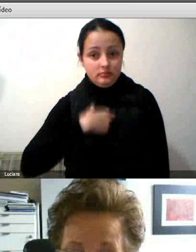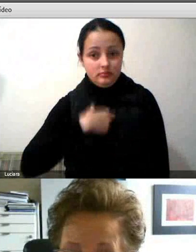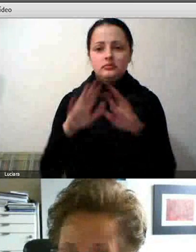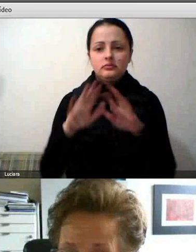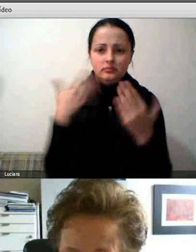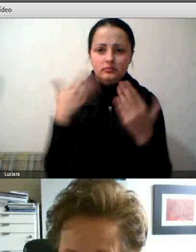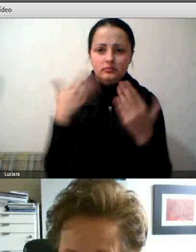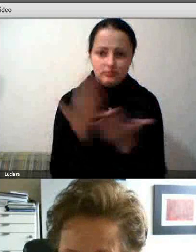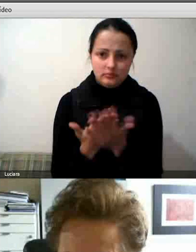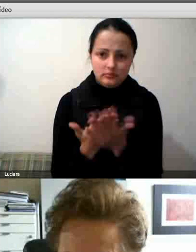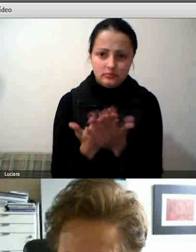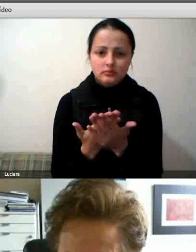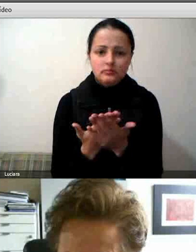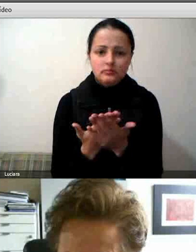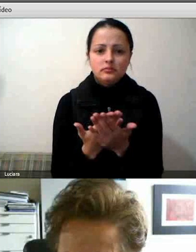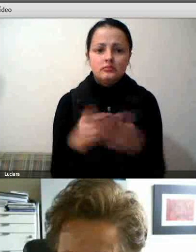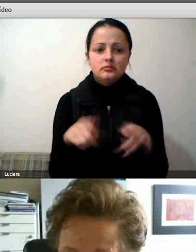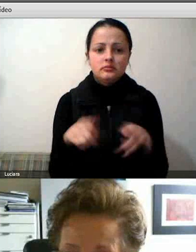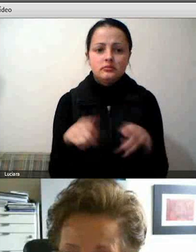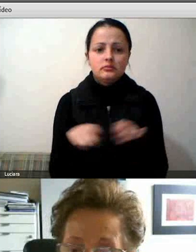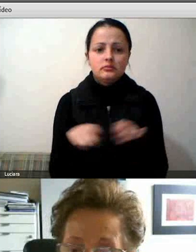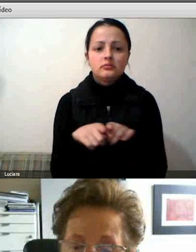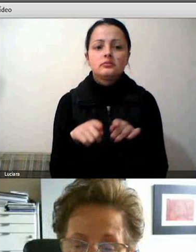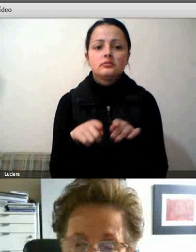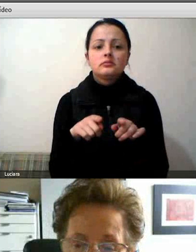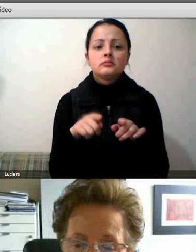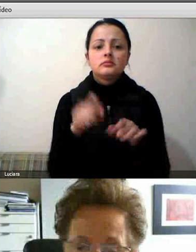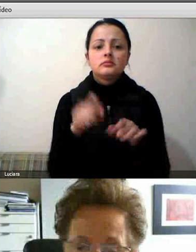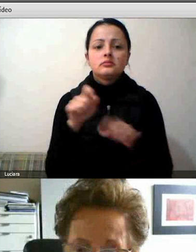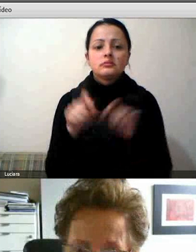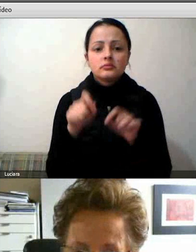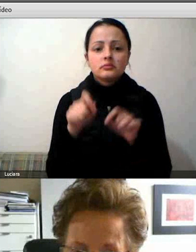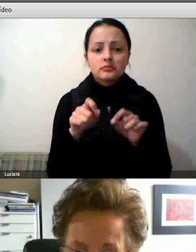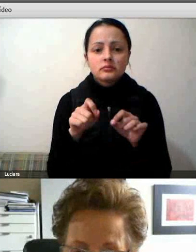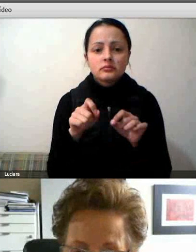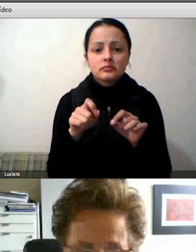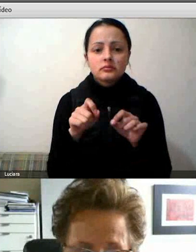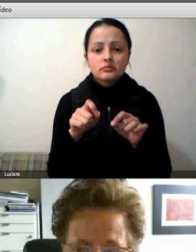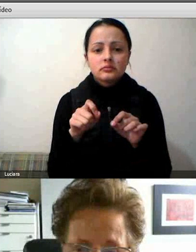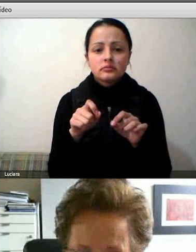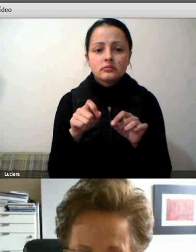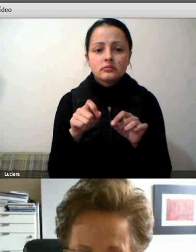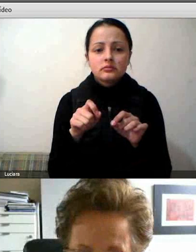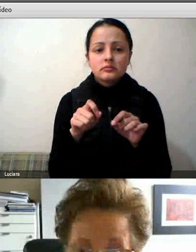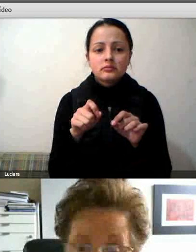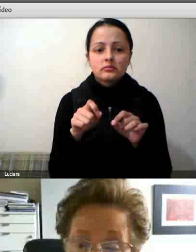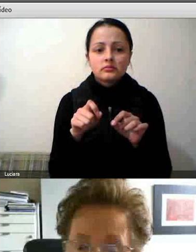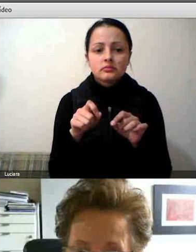mais dificuldade de aprender. Agora, é o professor com as suas técnicas, é a escola com a